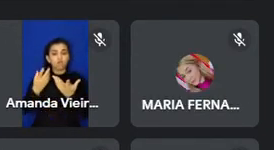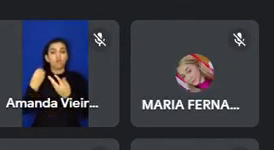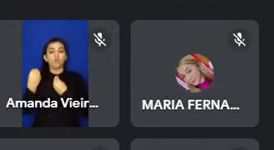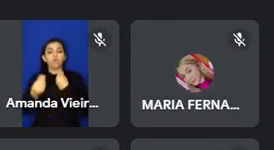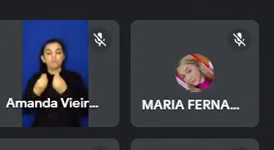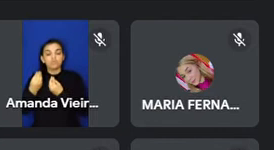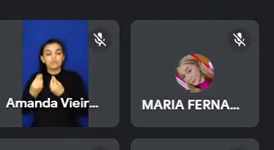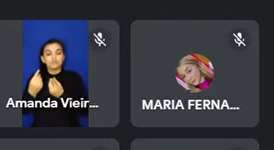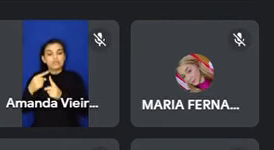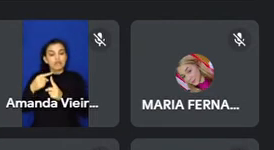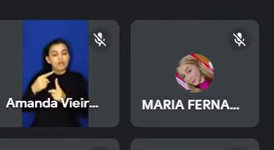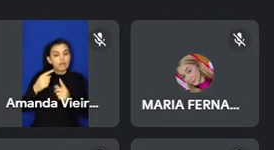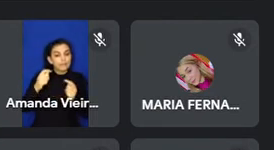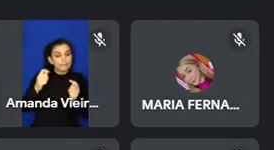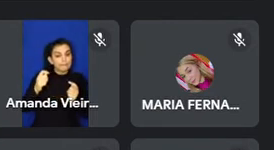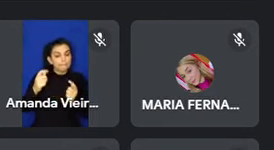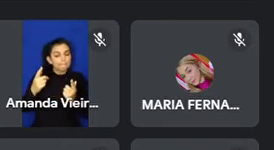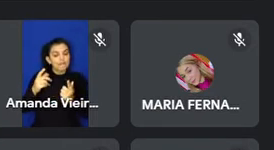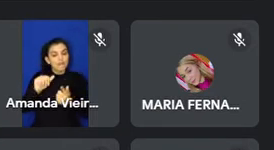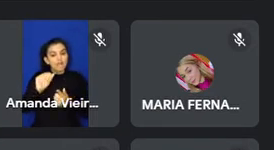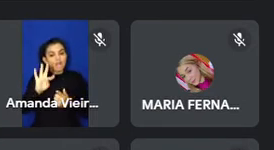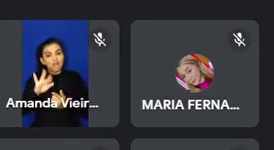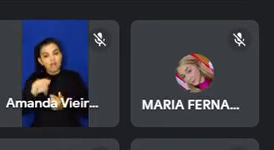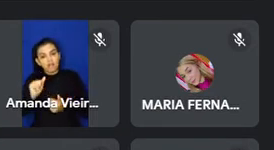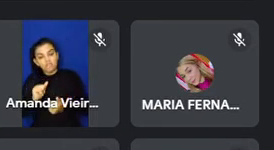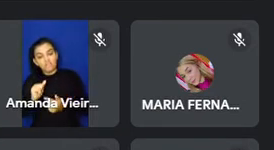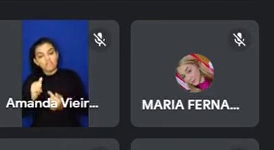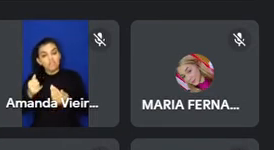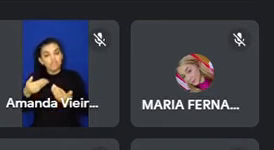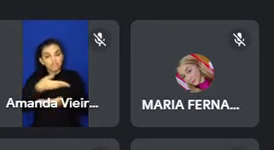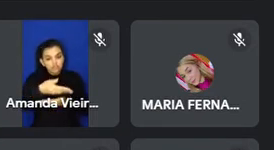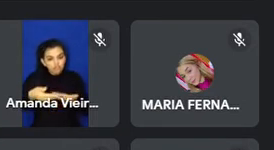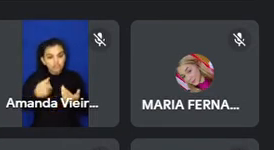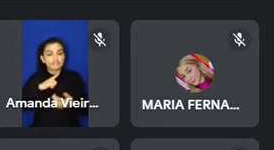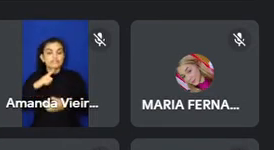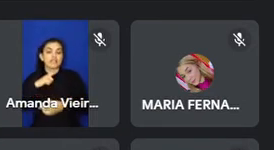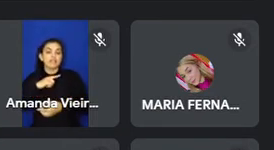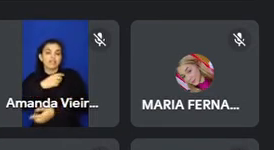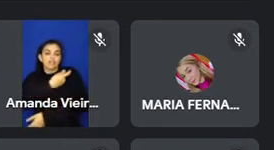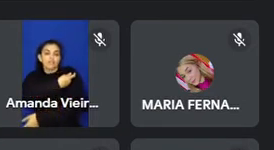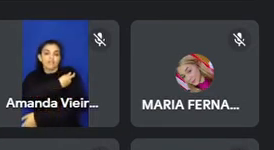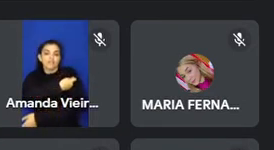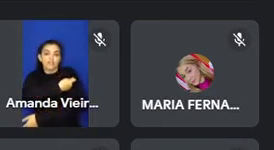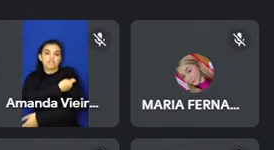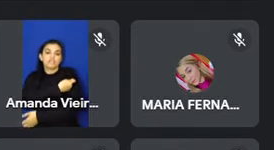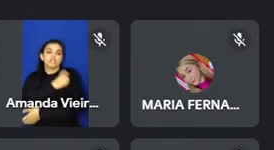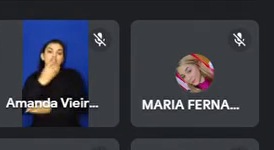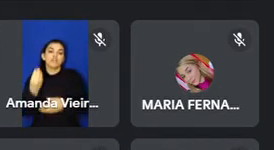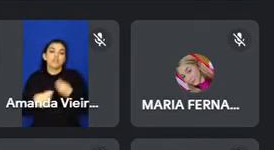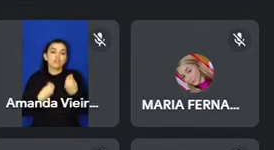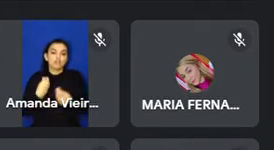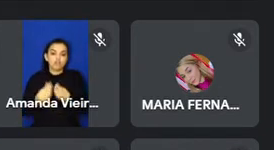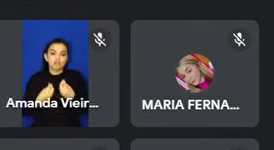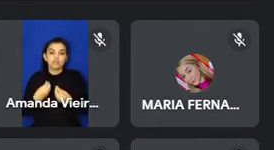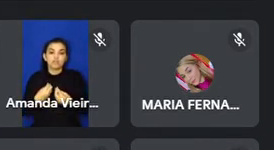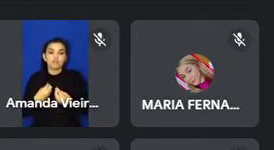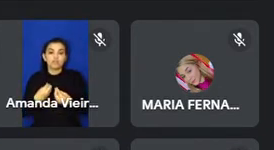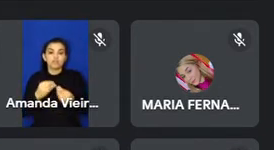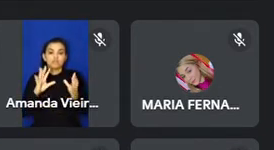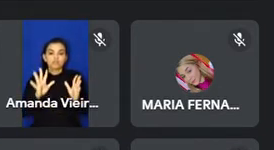ativa envolve, por exemplo, as vacinas. Então, a gente sabe que algumas vacinas, elas dão muitos efeitos colaterais. E no caso